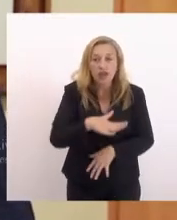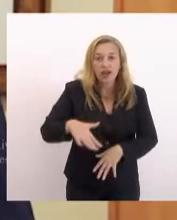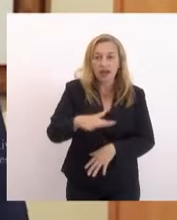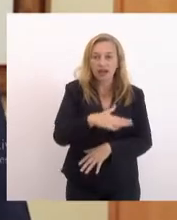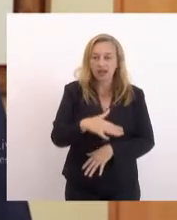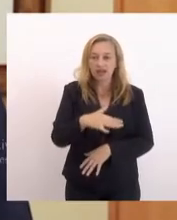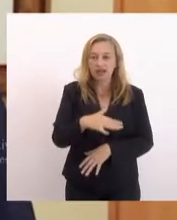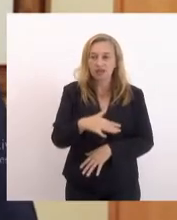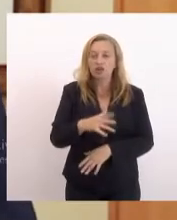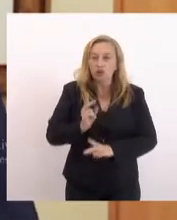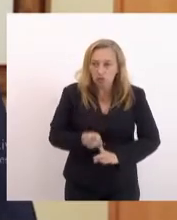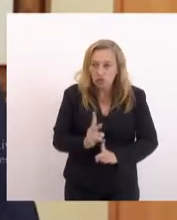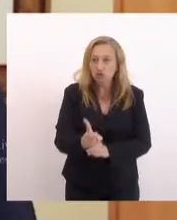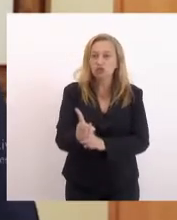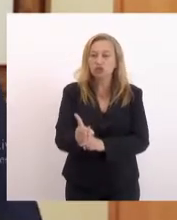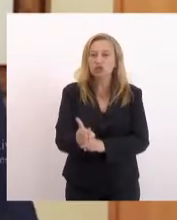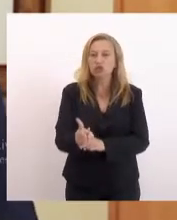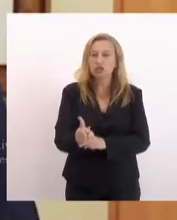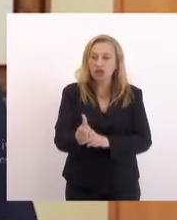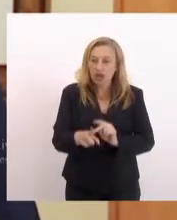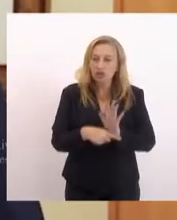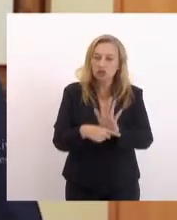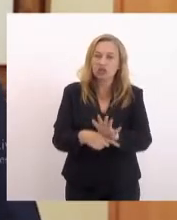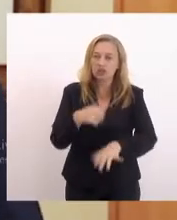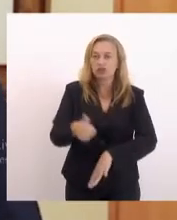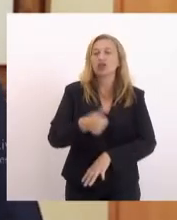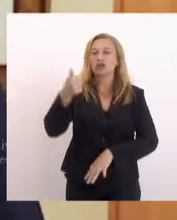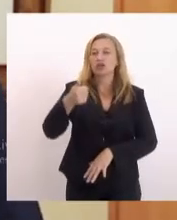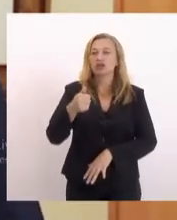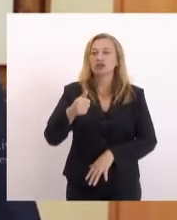sociedade, continuaremos reconstruindo o nosso